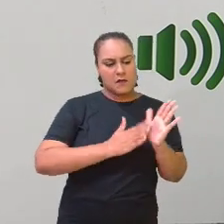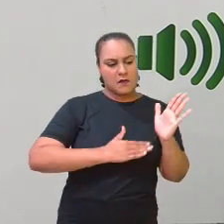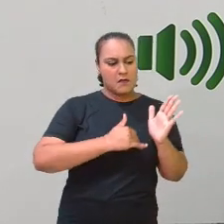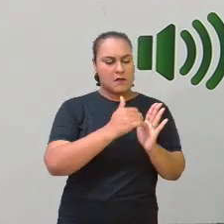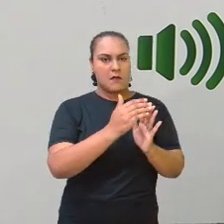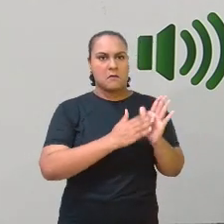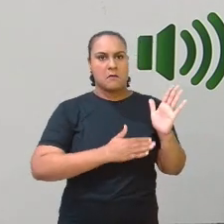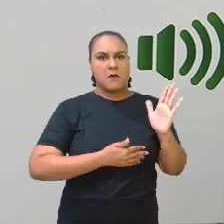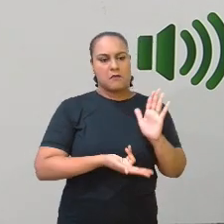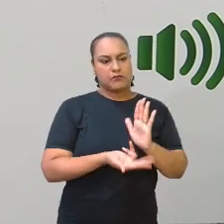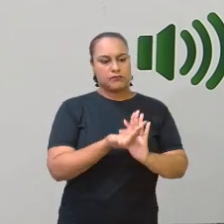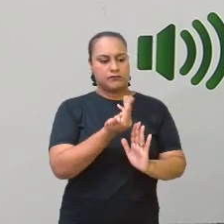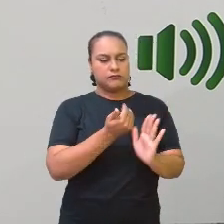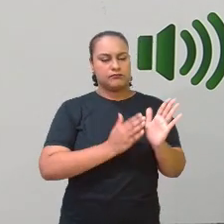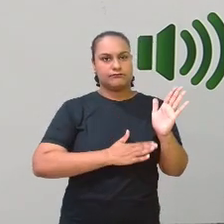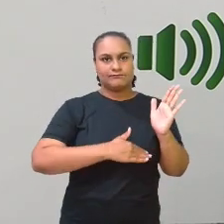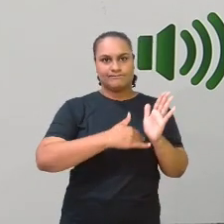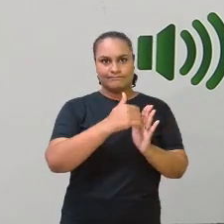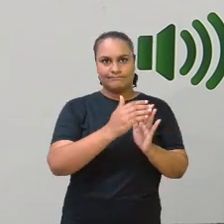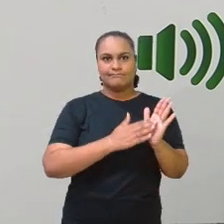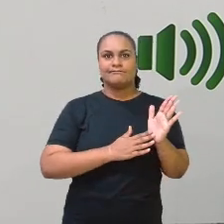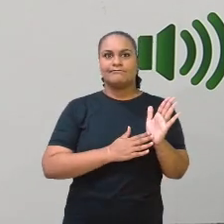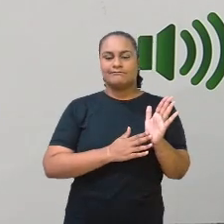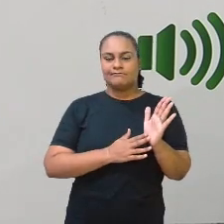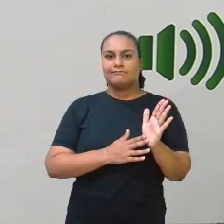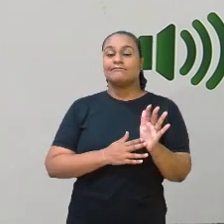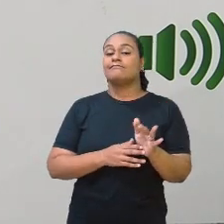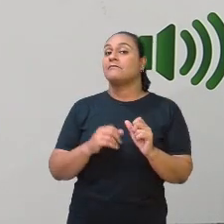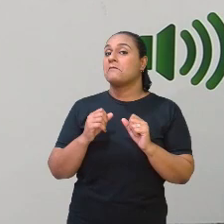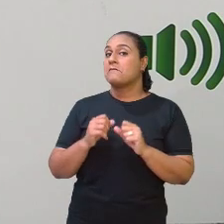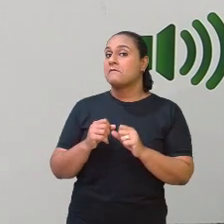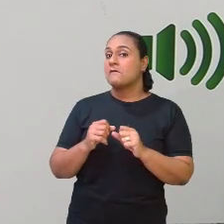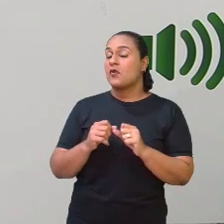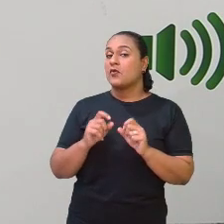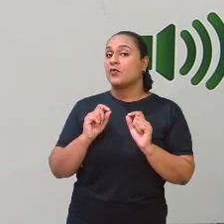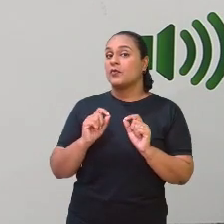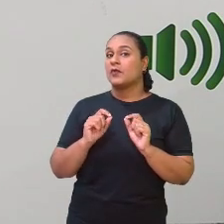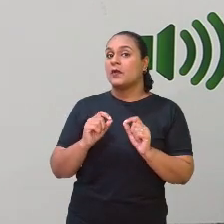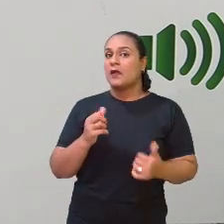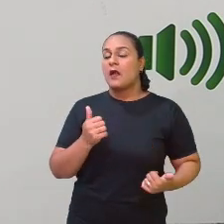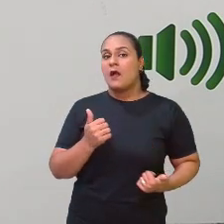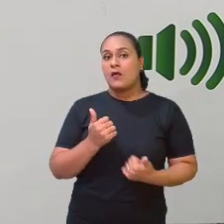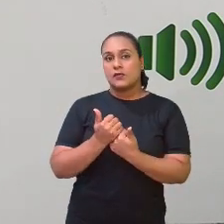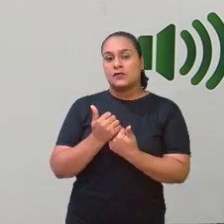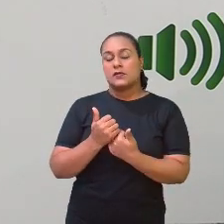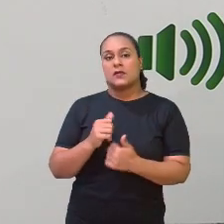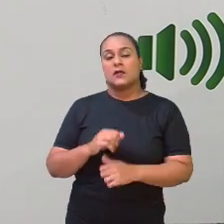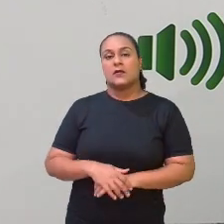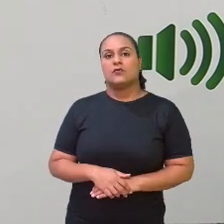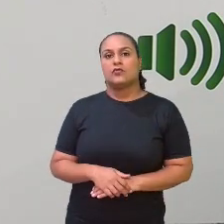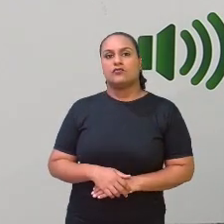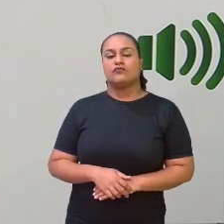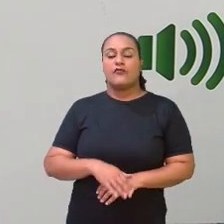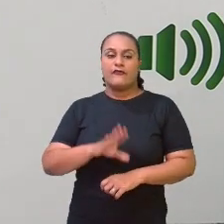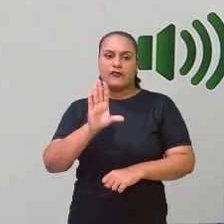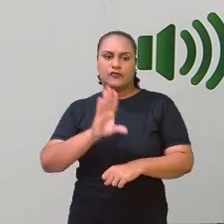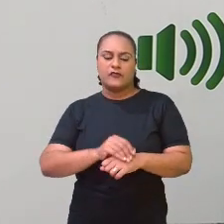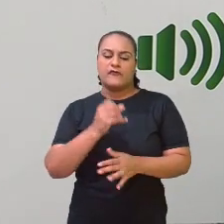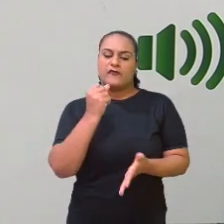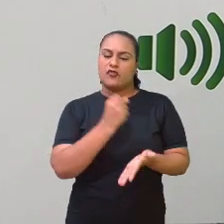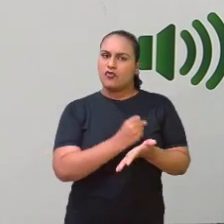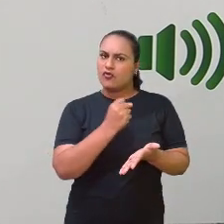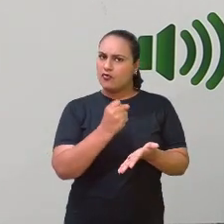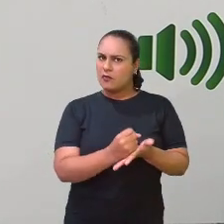né? Como ele fala. E também ele pode ter como auxílio, no caso, fotografias,